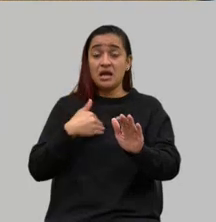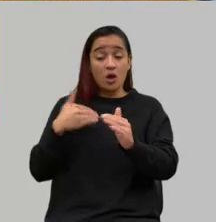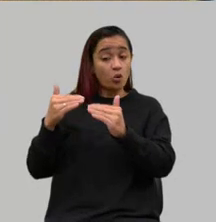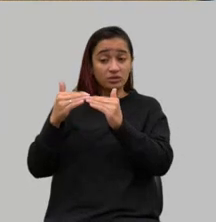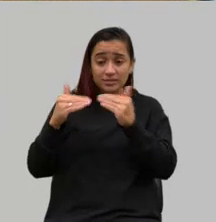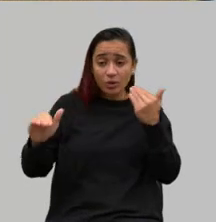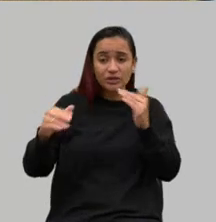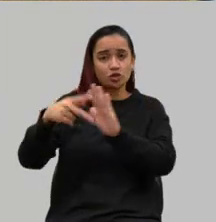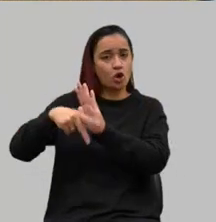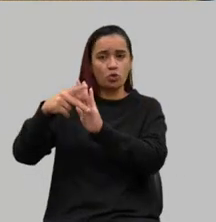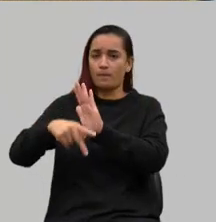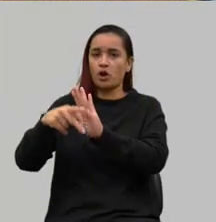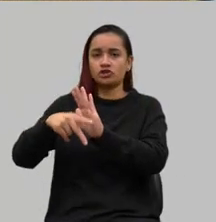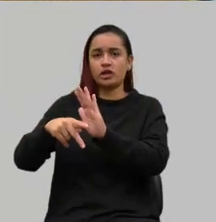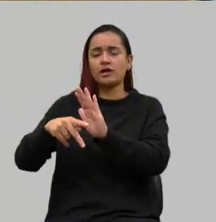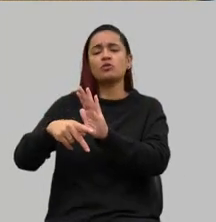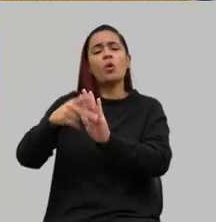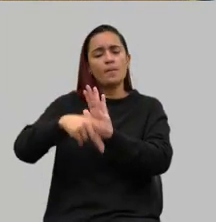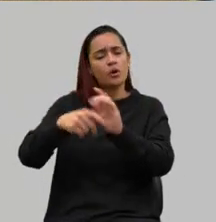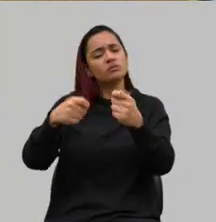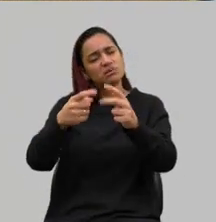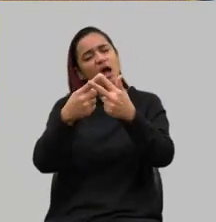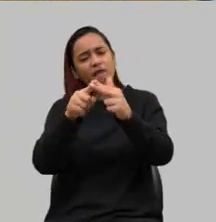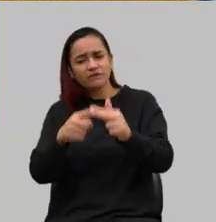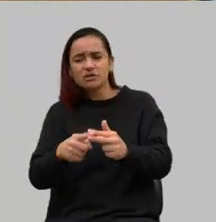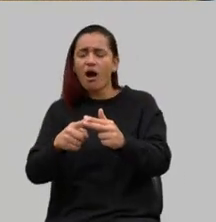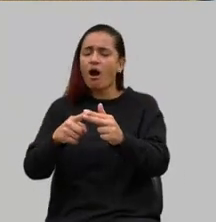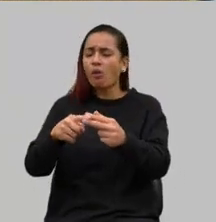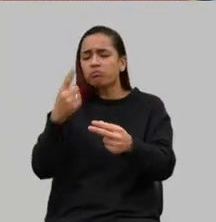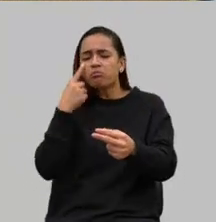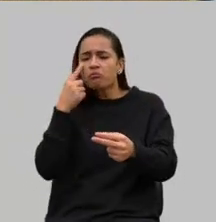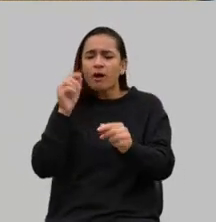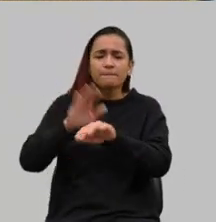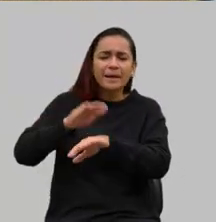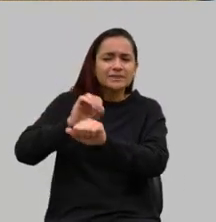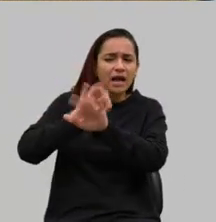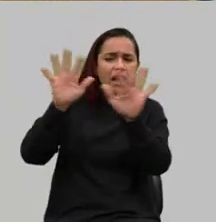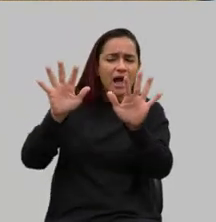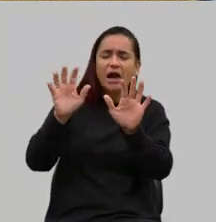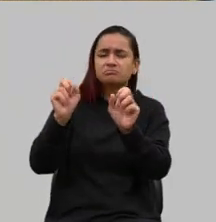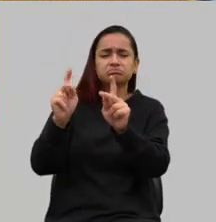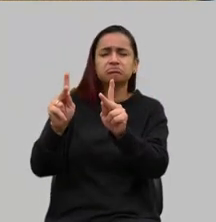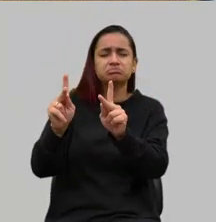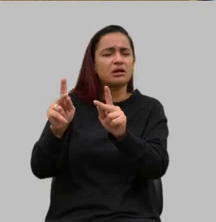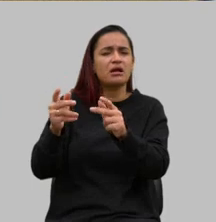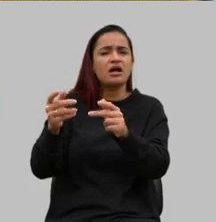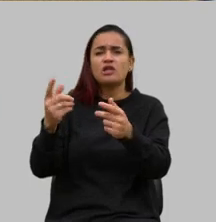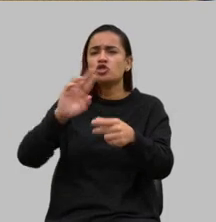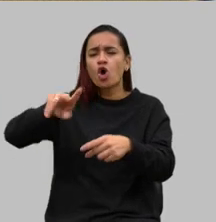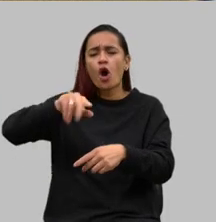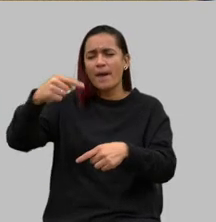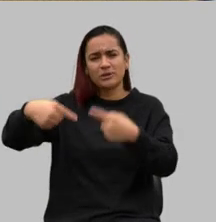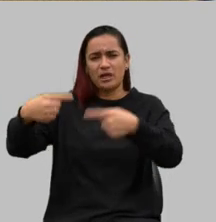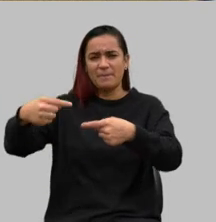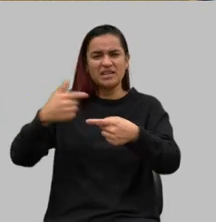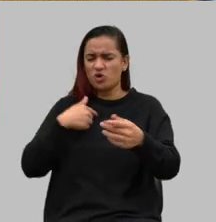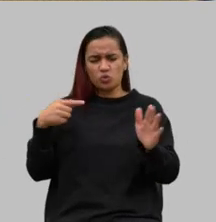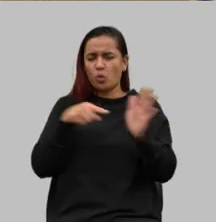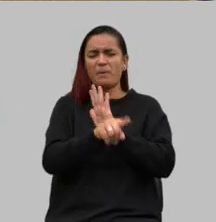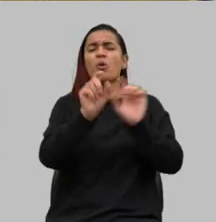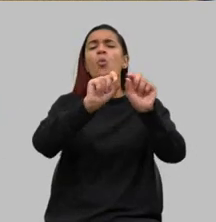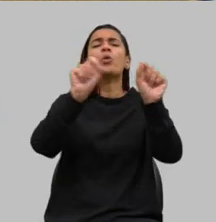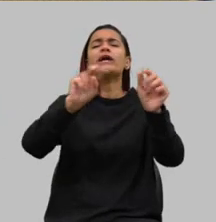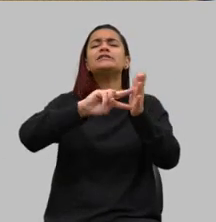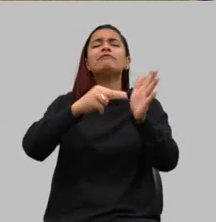otimização de uma revisão se acha que precisa ter mais clareza o debate Não é esse tanto é que eu não perguntei o que é o Projeto o que Eu